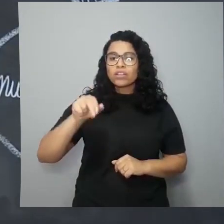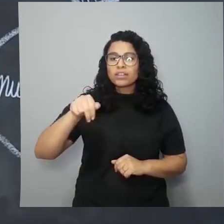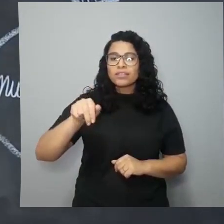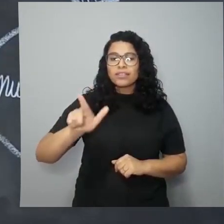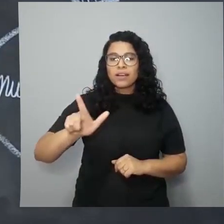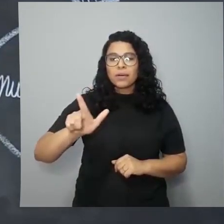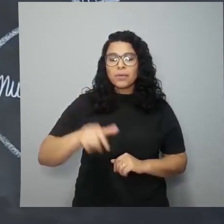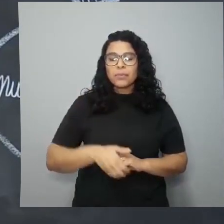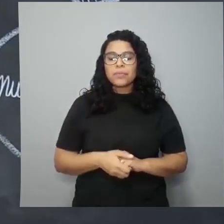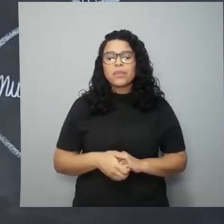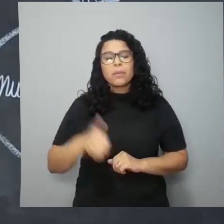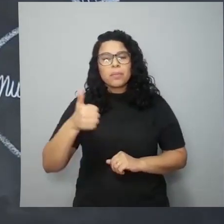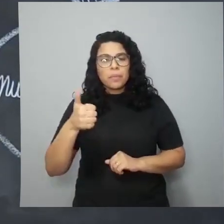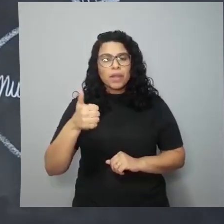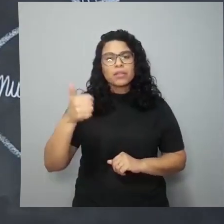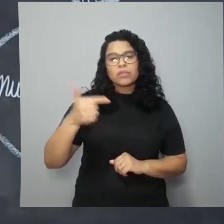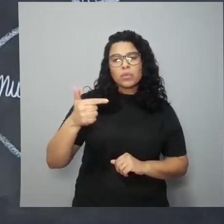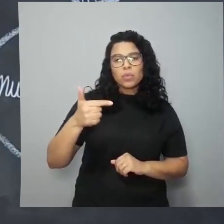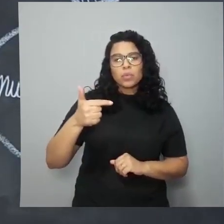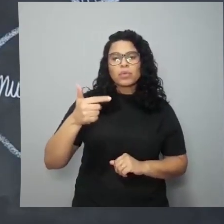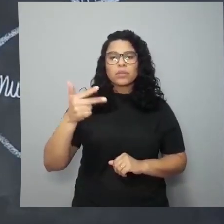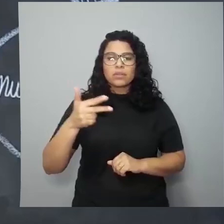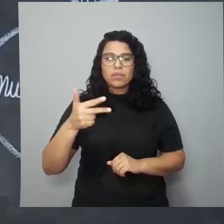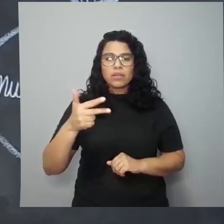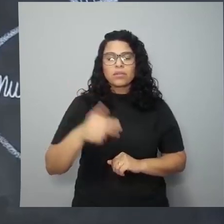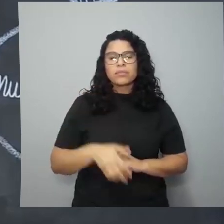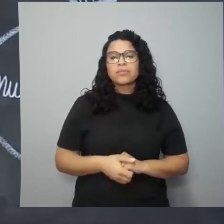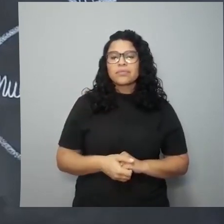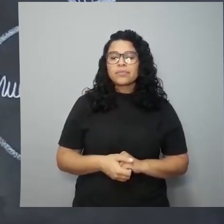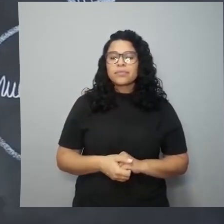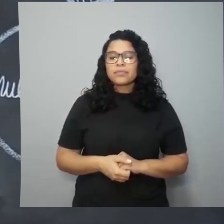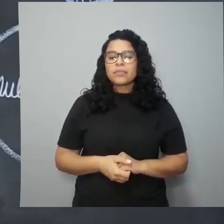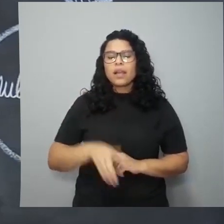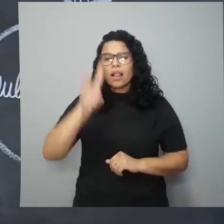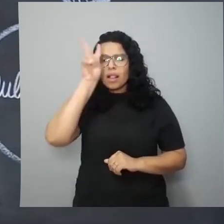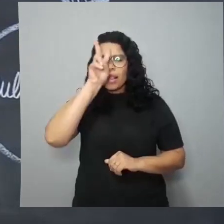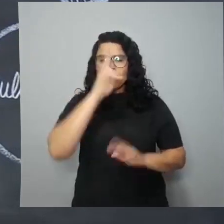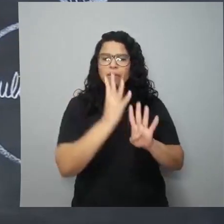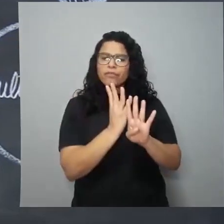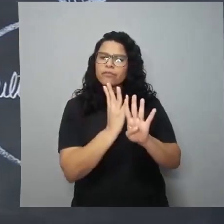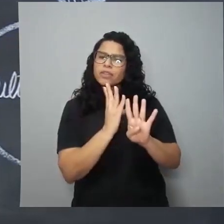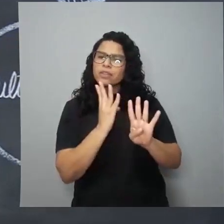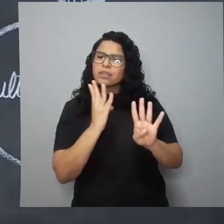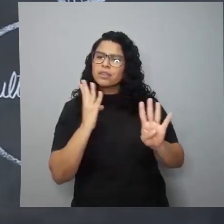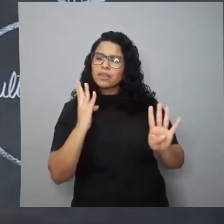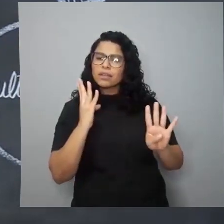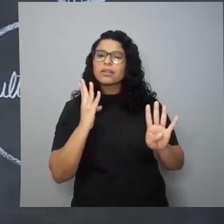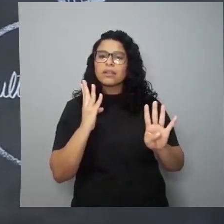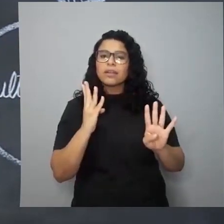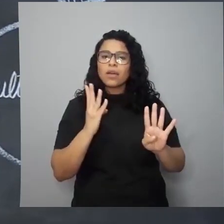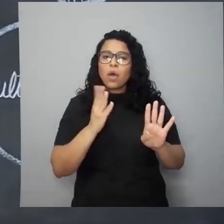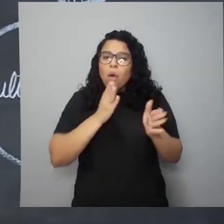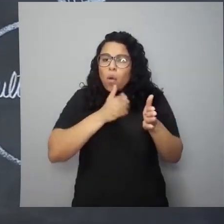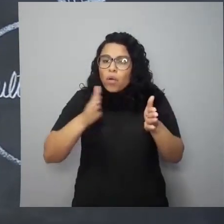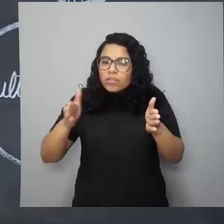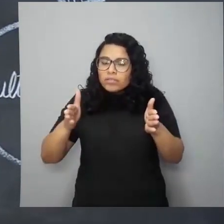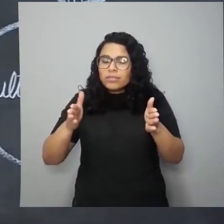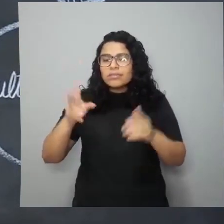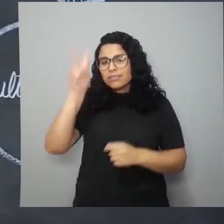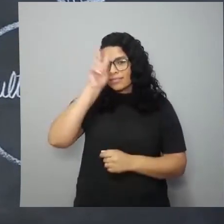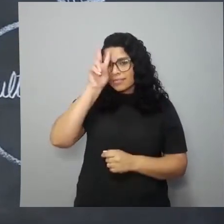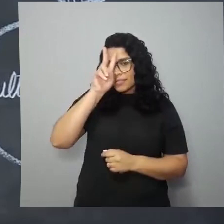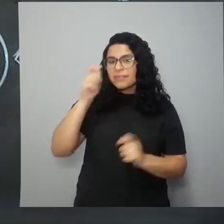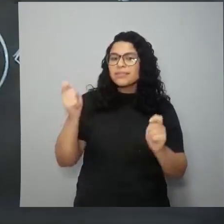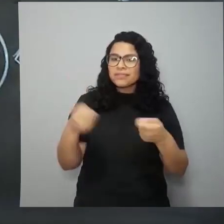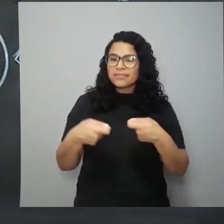marcam uma ordem. Primeiro, segundo, terceiro, quarto. Lembra da fila, lembra da ordem, lembra dessa organização, que você vai lembrar desse grupo